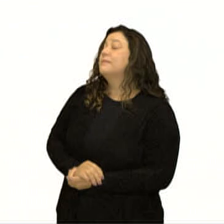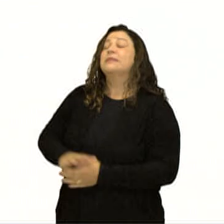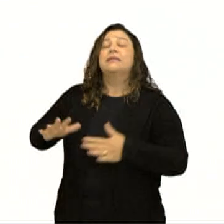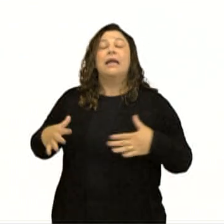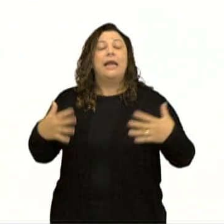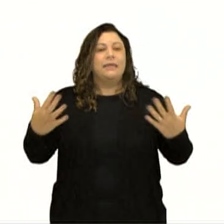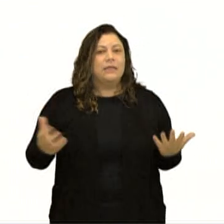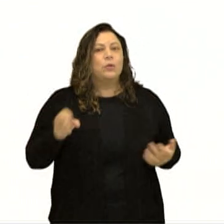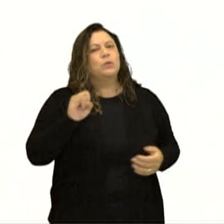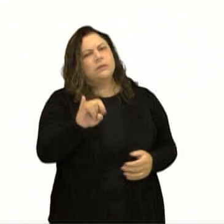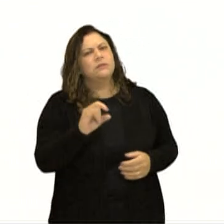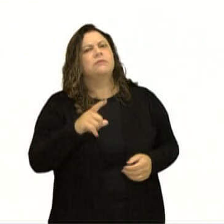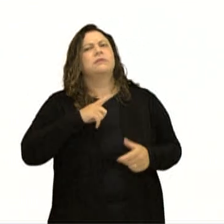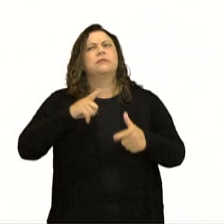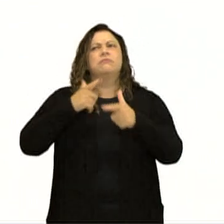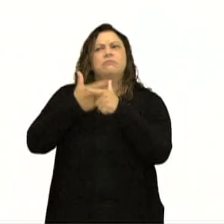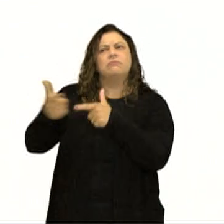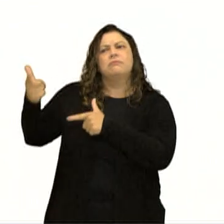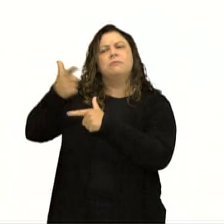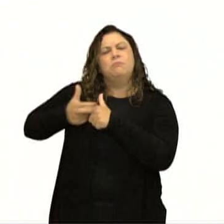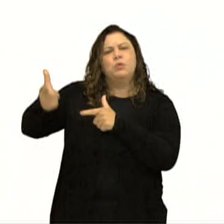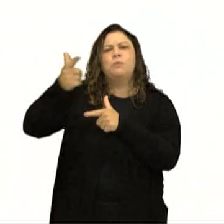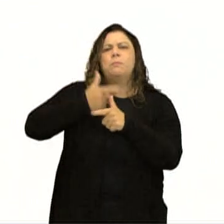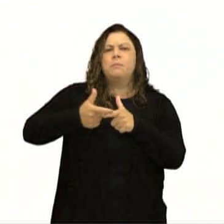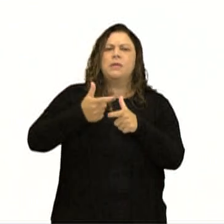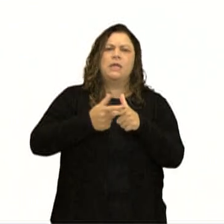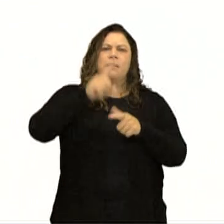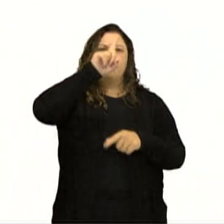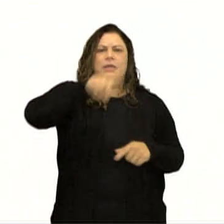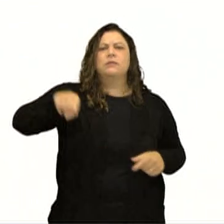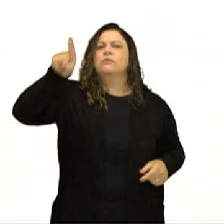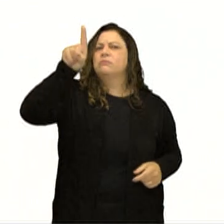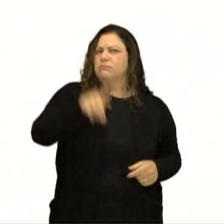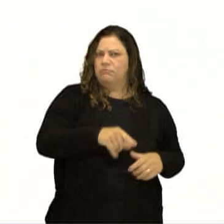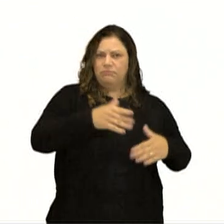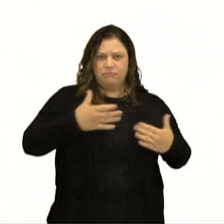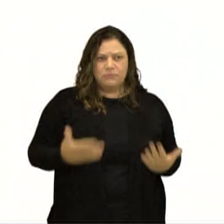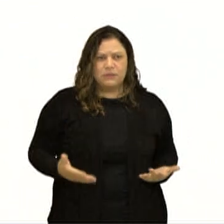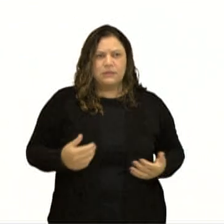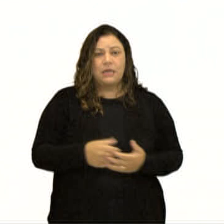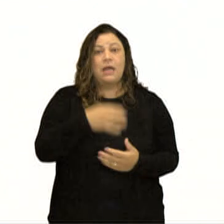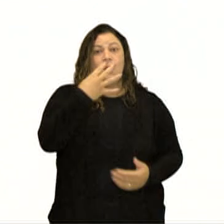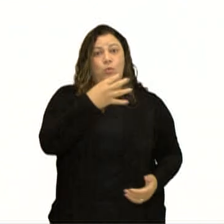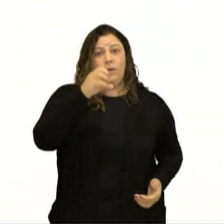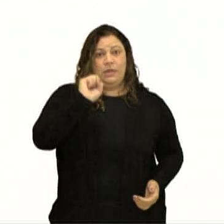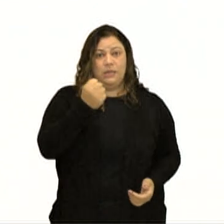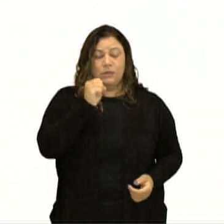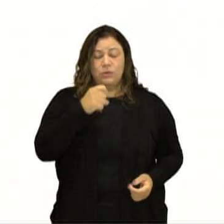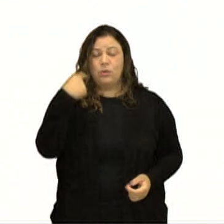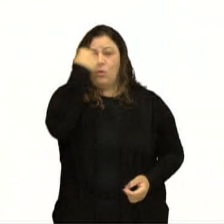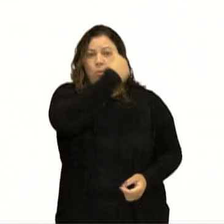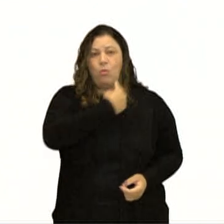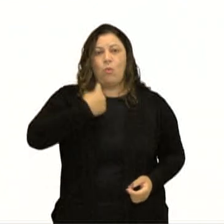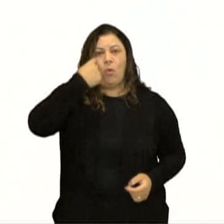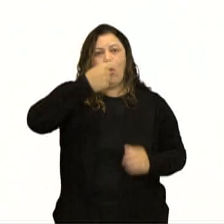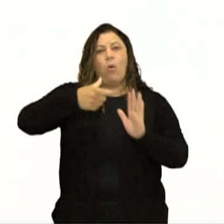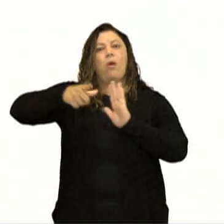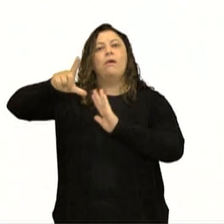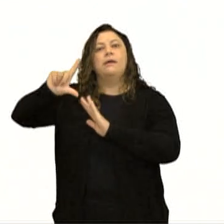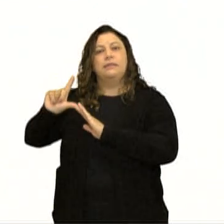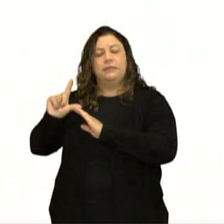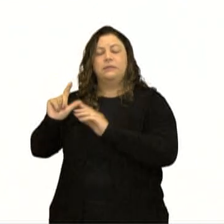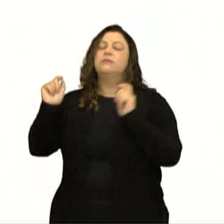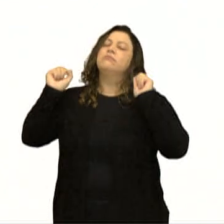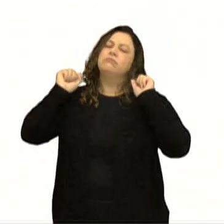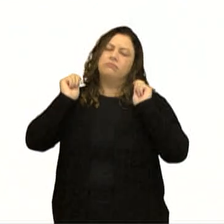você teve algum problema, resolveu cancelar 48 horas antes, você pode cancelar.